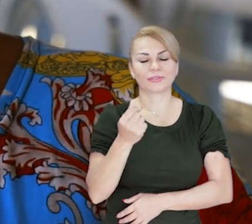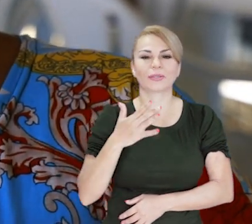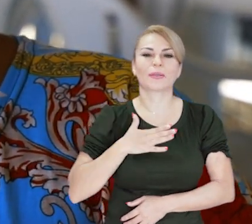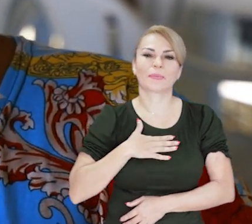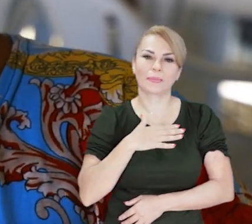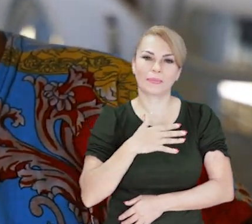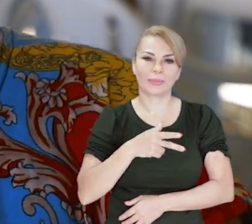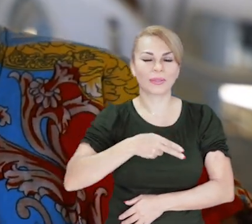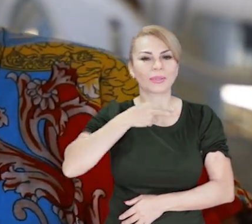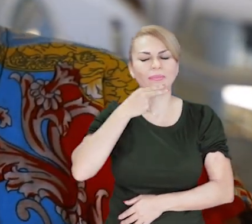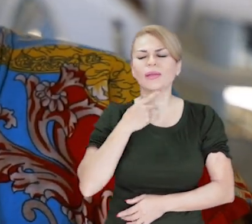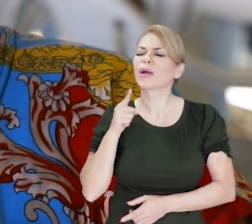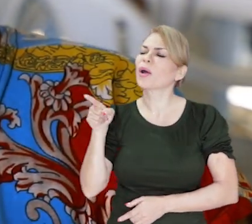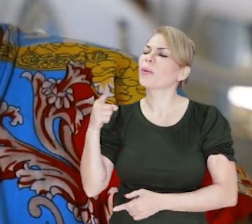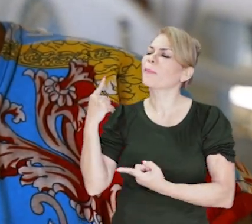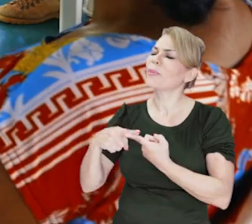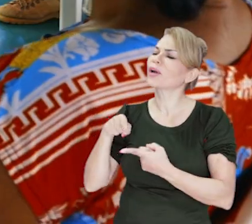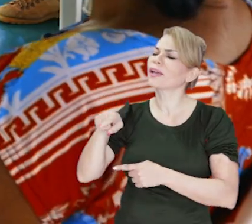gente.